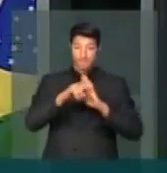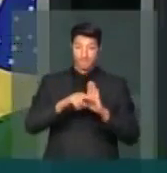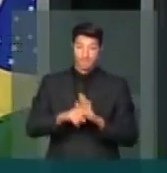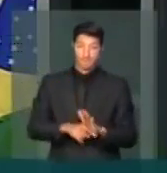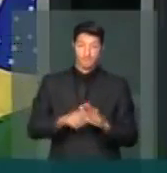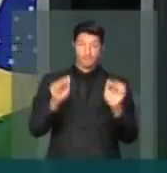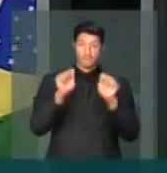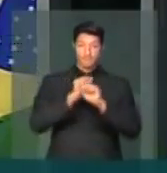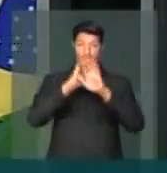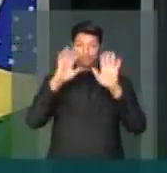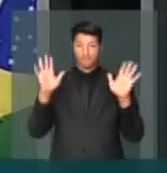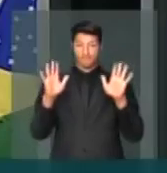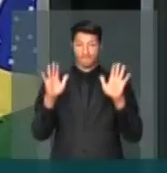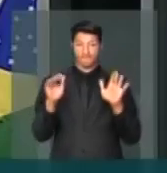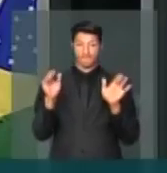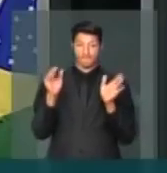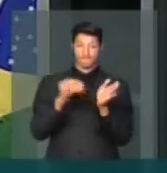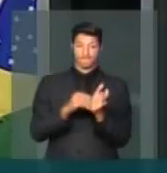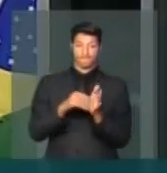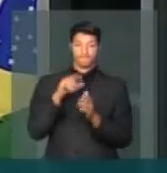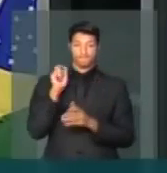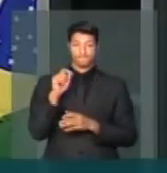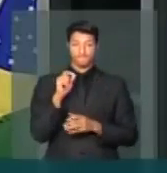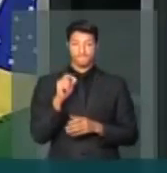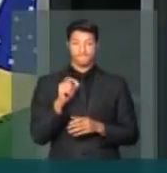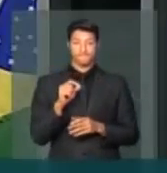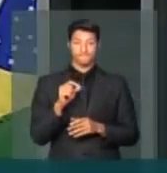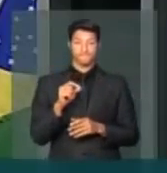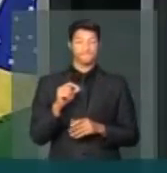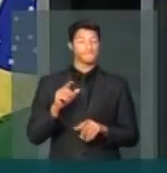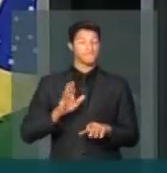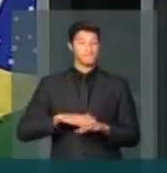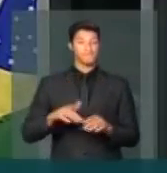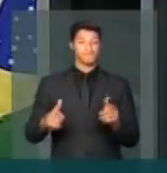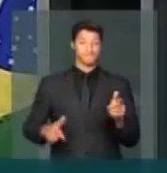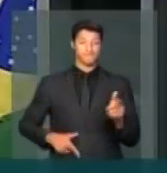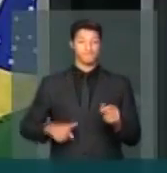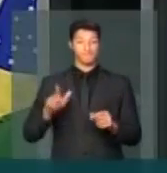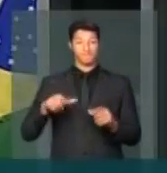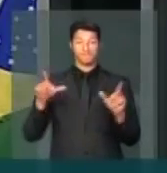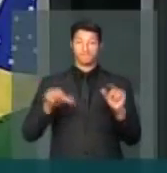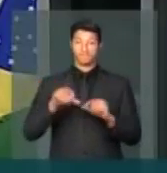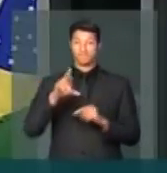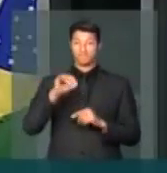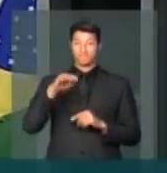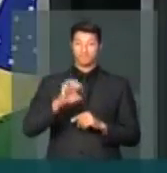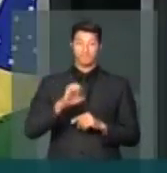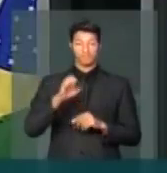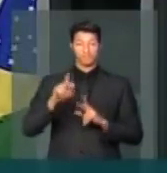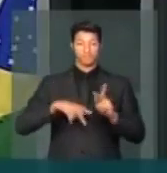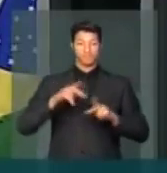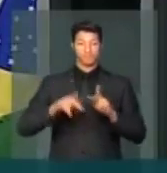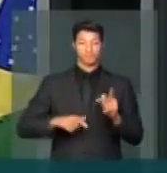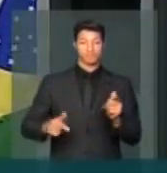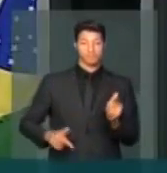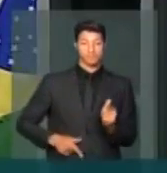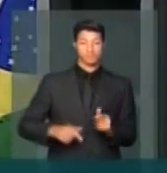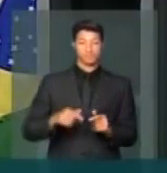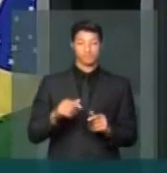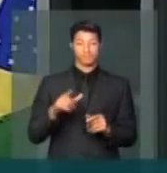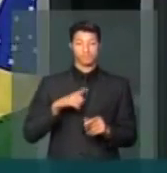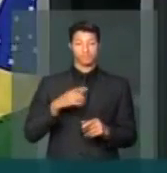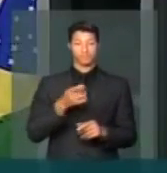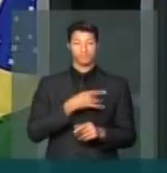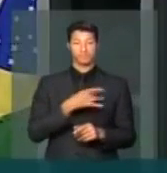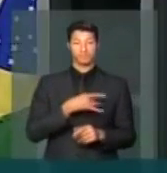pesquisa clara, consistente, que mais armas é menos crime. Populações que se armam, o bandido tem